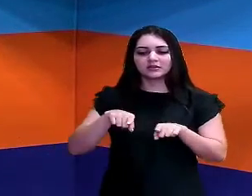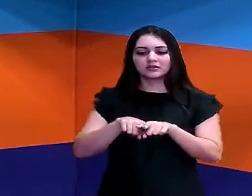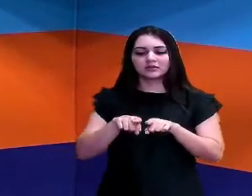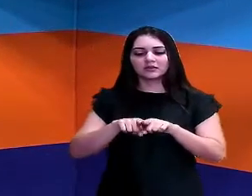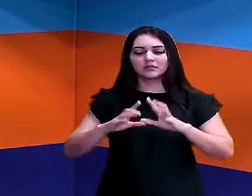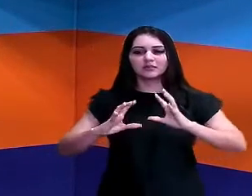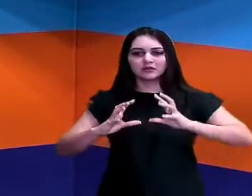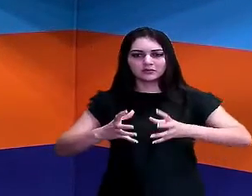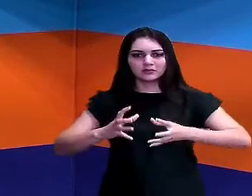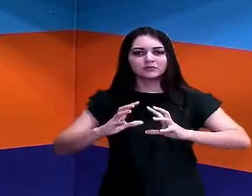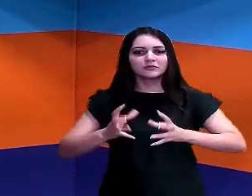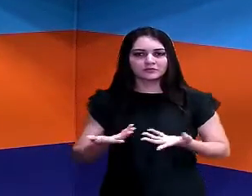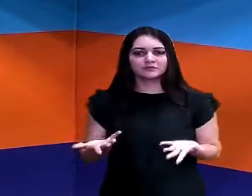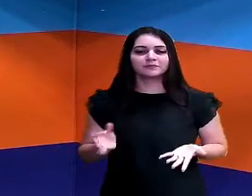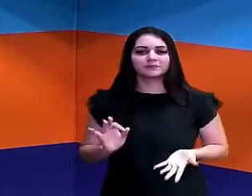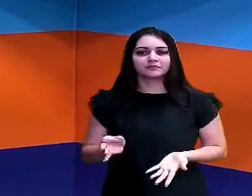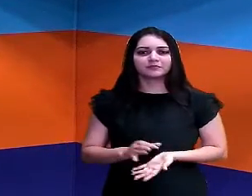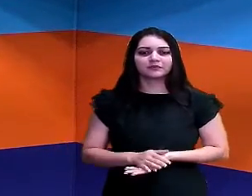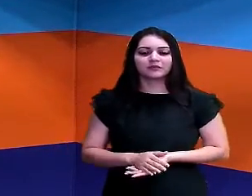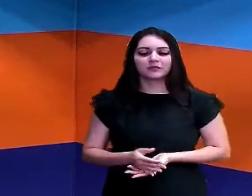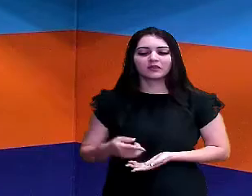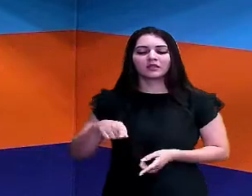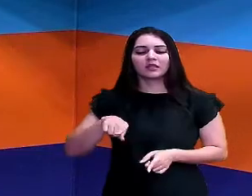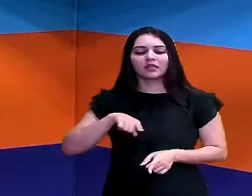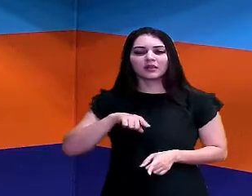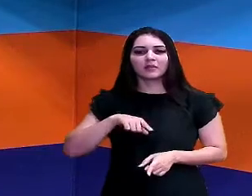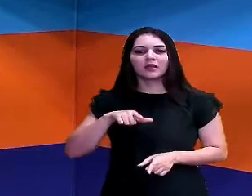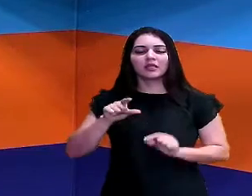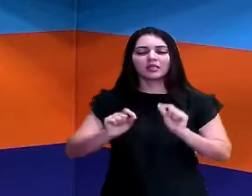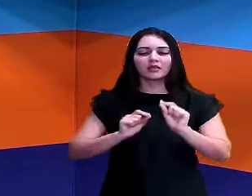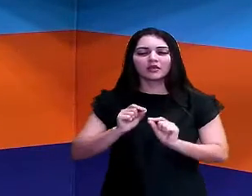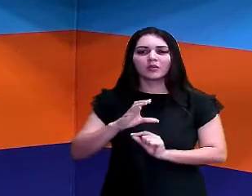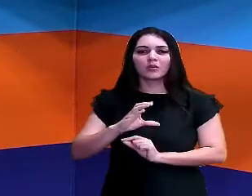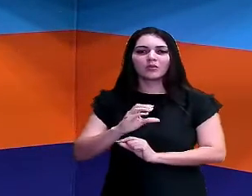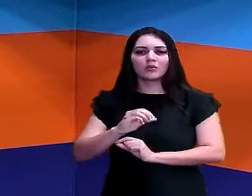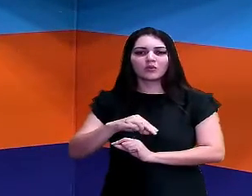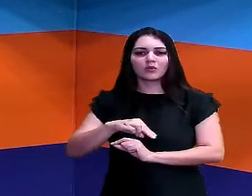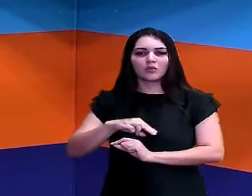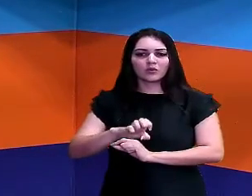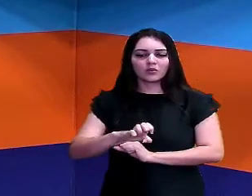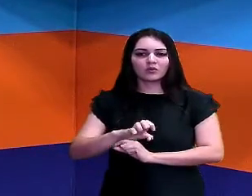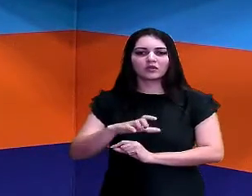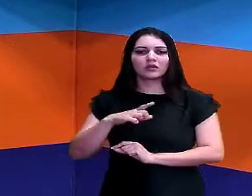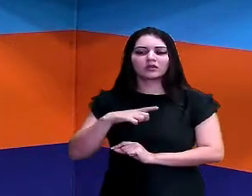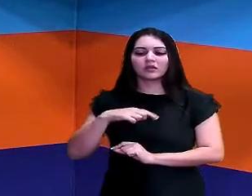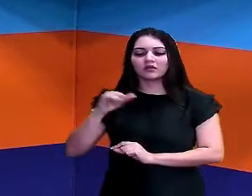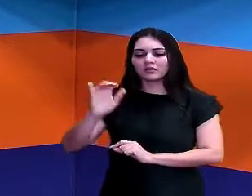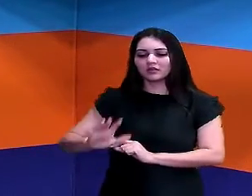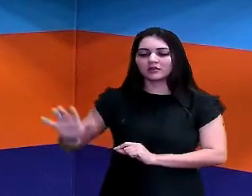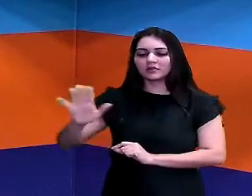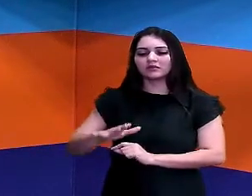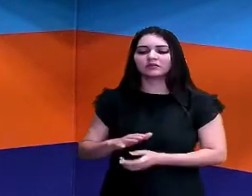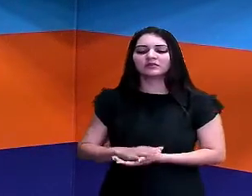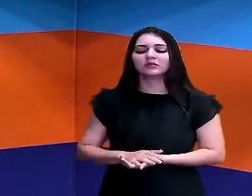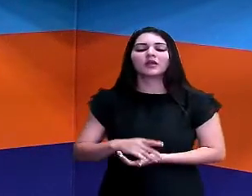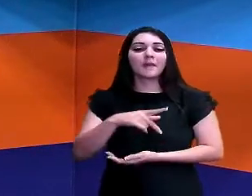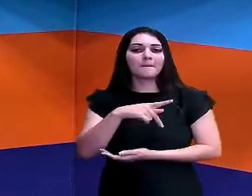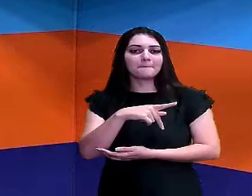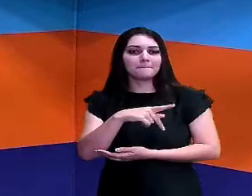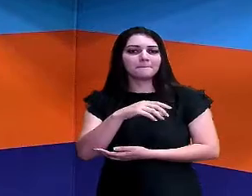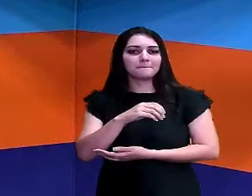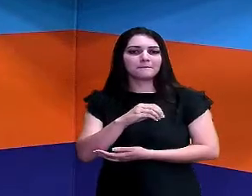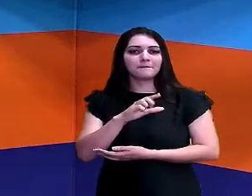ou bola, né? E o cone. E aí nas figuras espaciais nós temos os